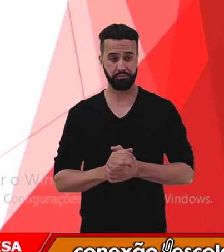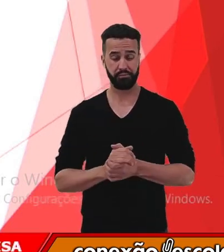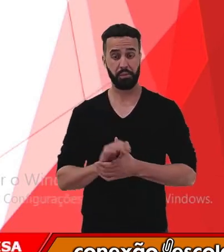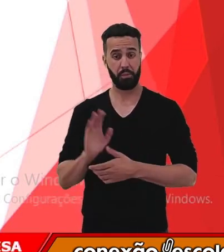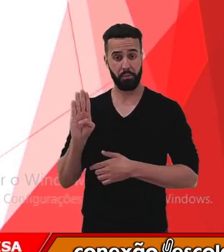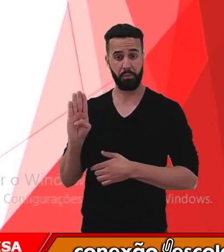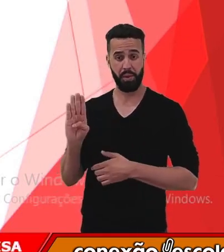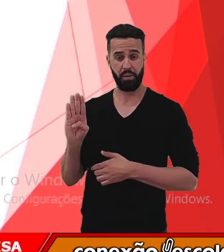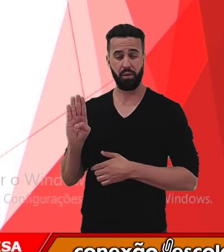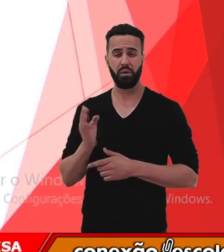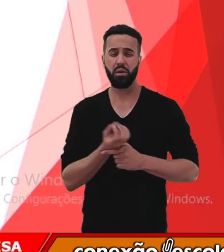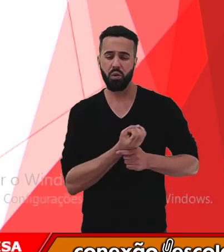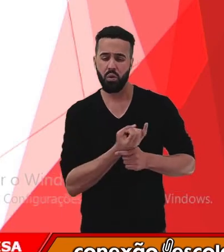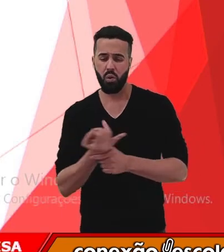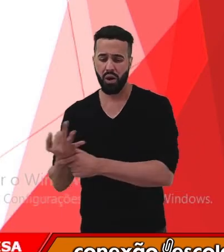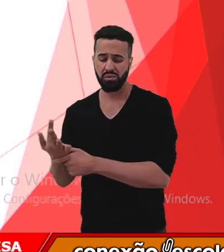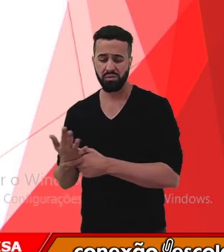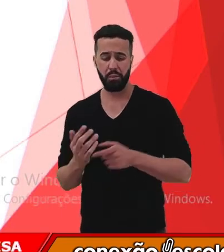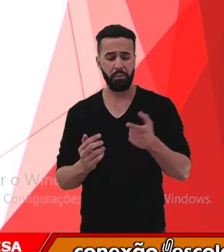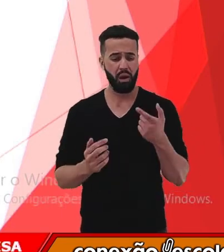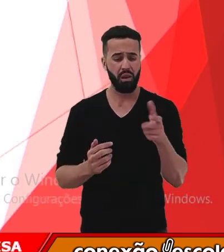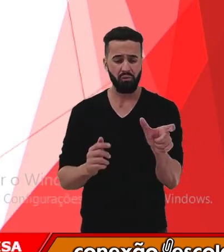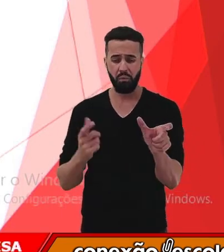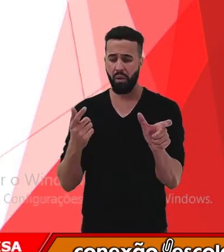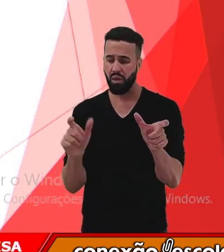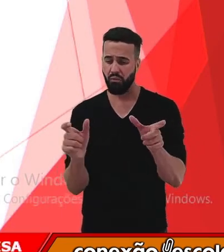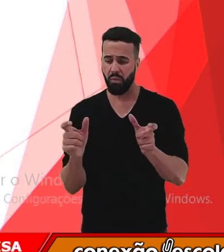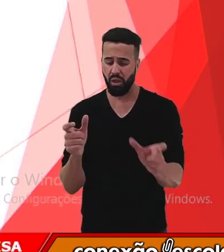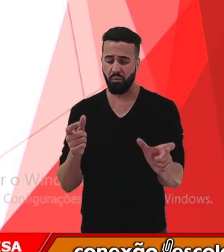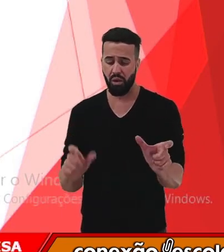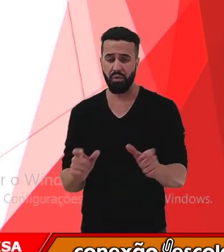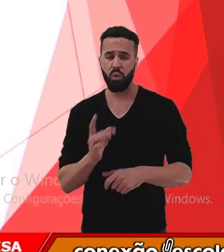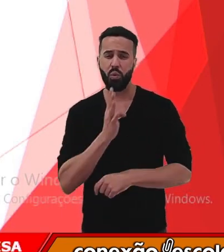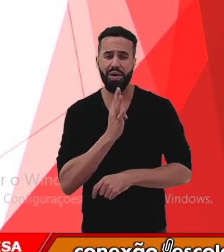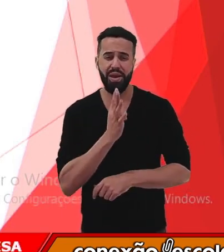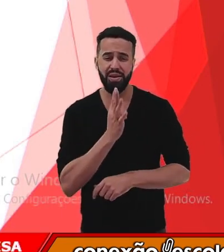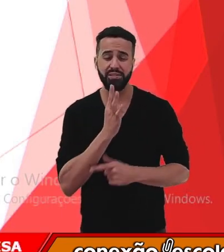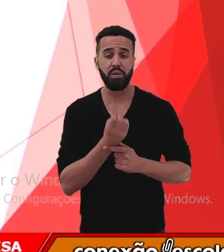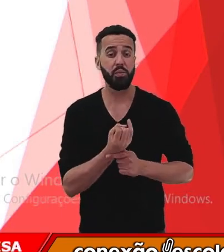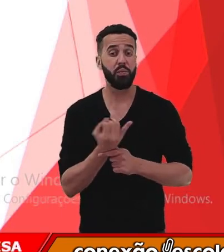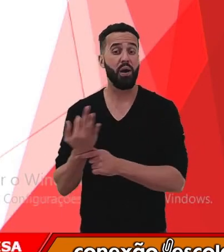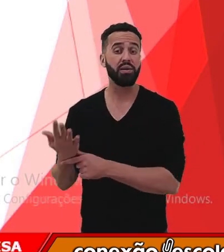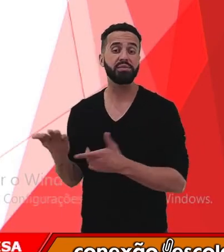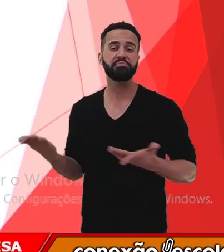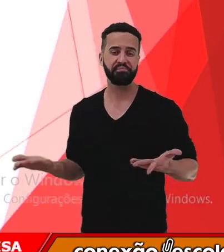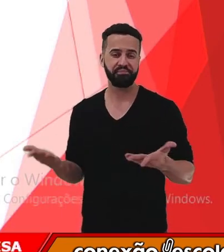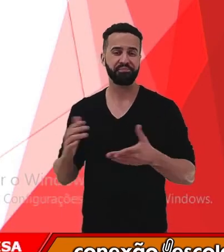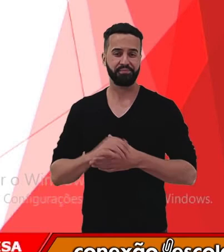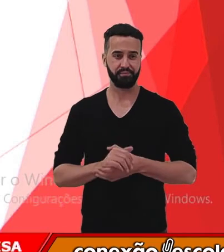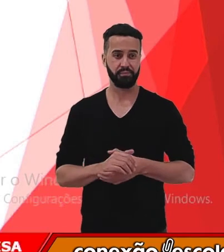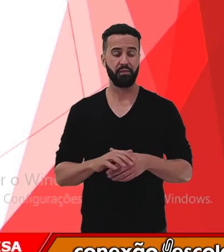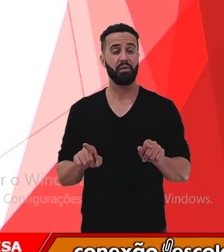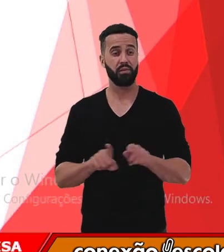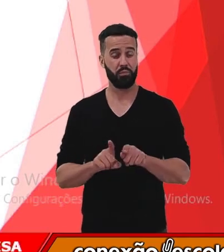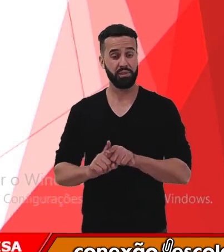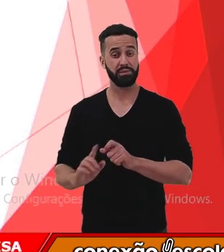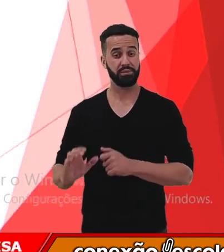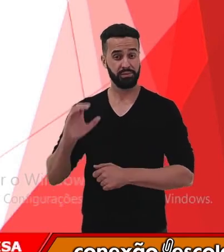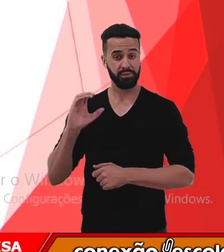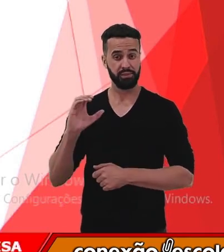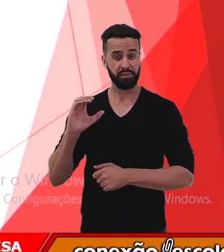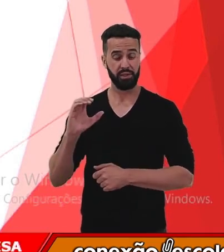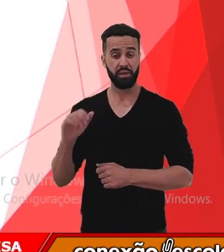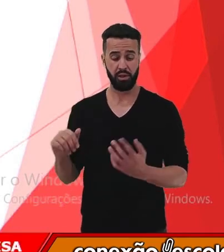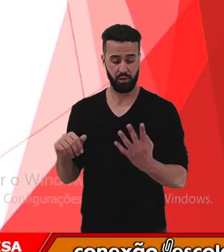palavras que você conhece, mesmo não sendo as palavras cognatas? Eu queria que você escrevesse pelo menos